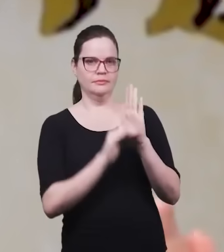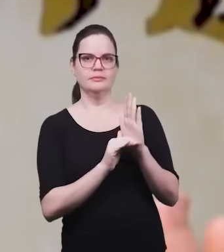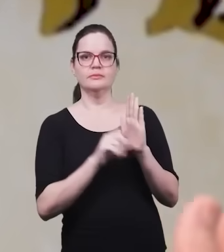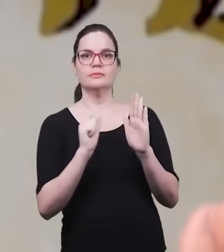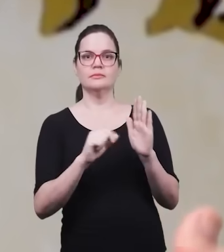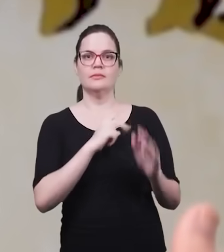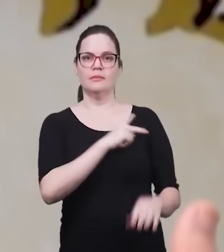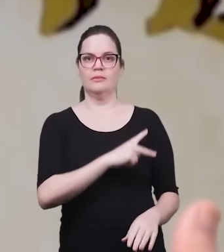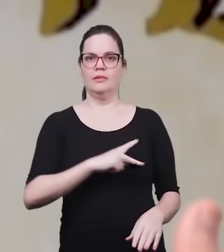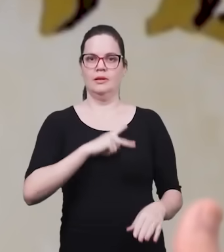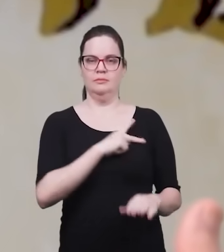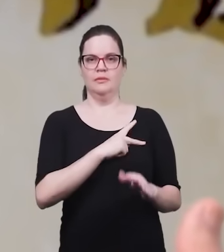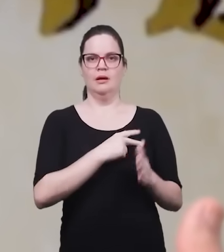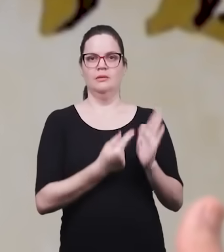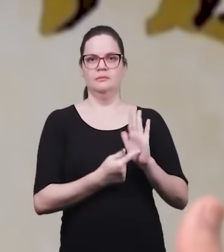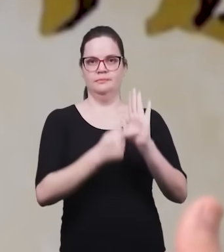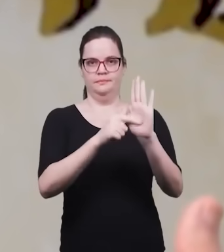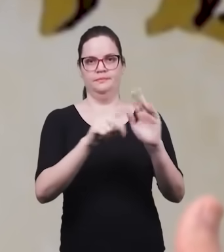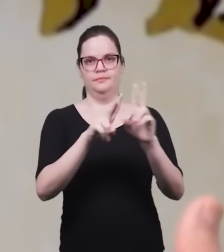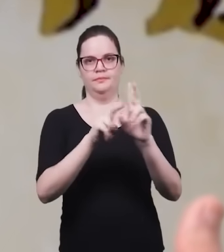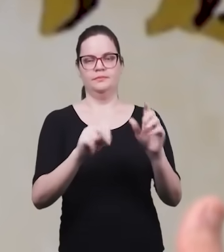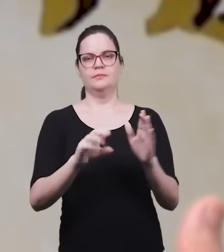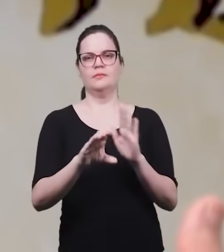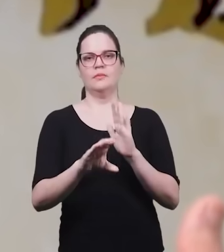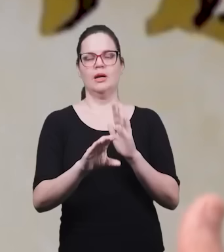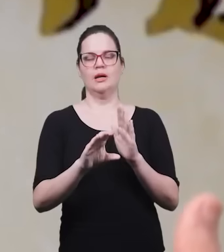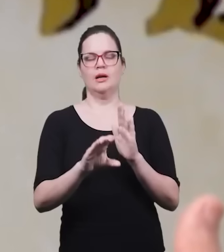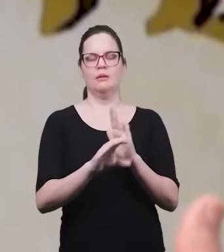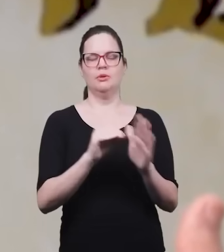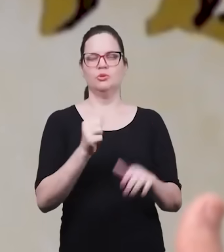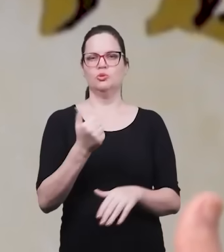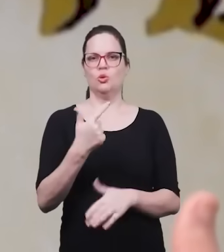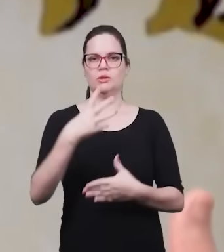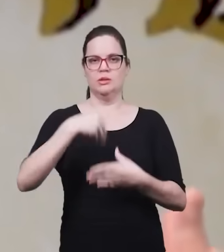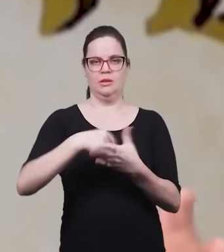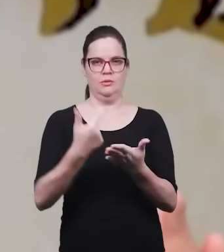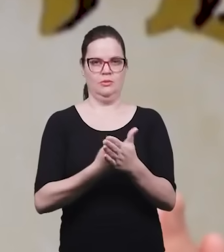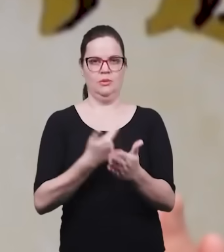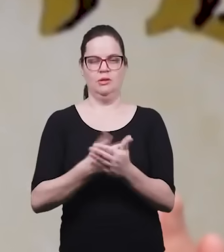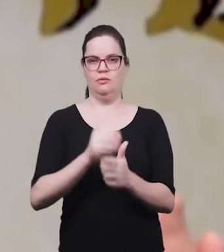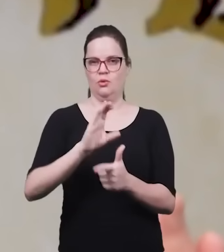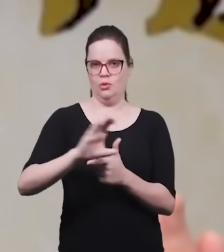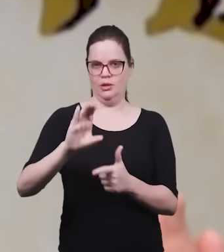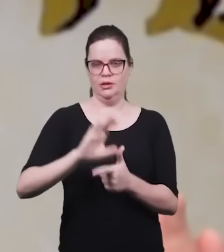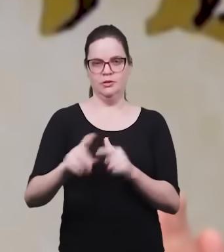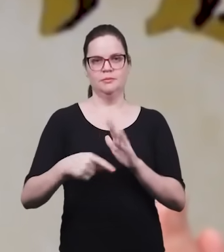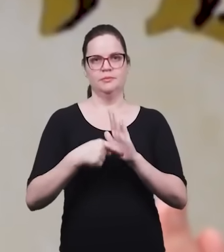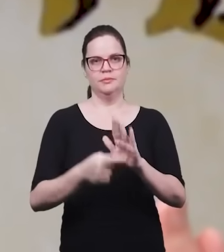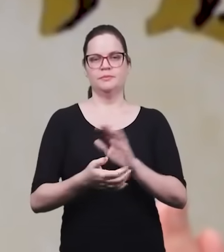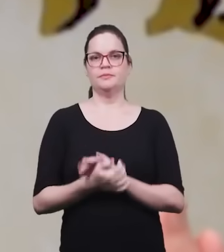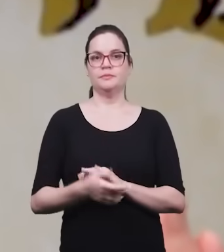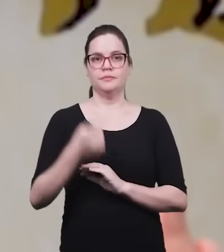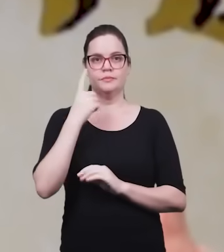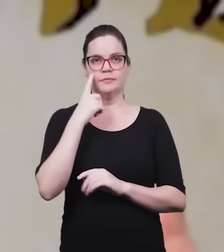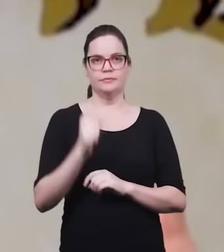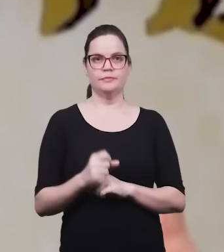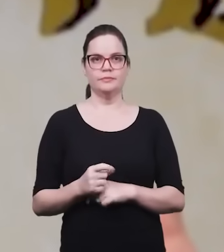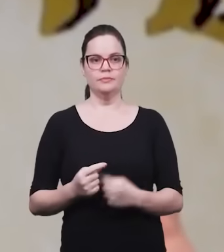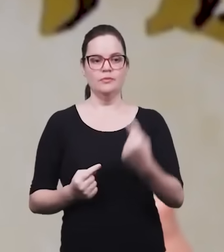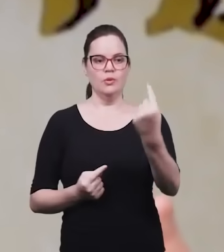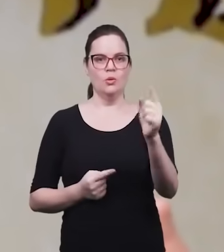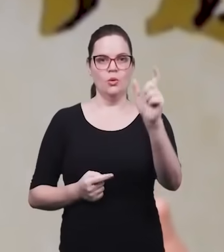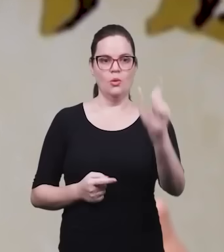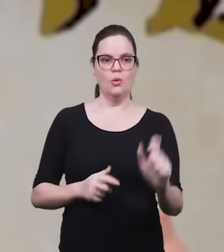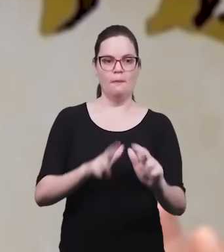faz no capítulo 12 de Coríntios, né, verso 8, 9 e 10, ele chega a dizer, um pelo Espírito é da